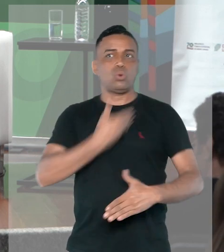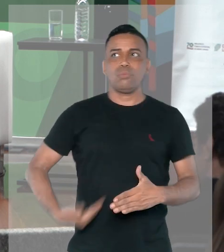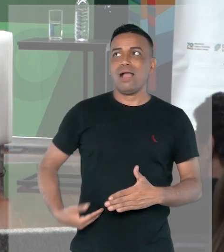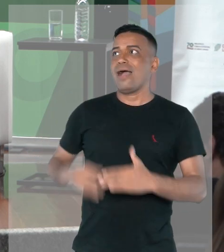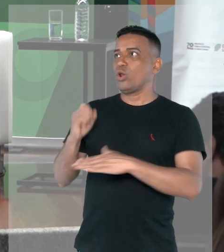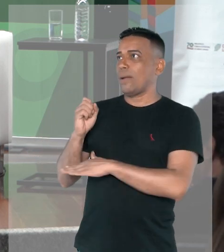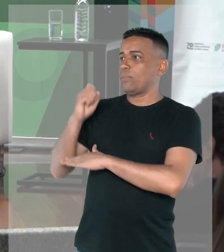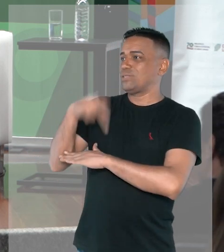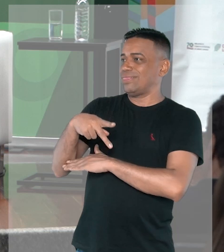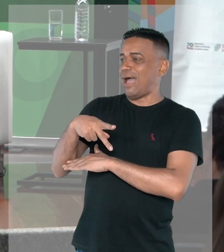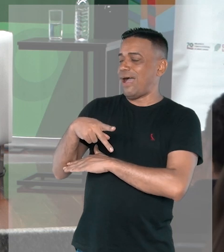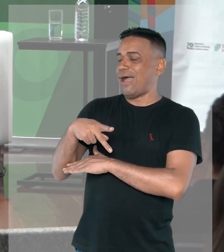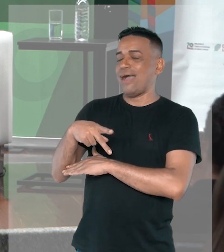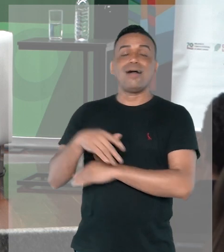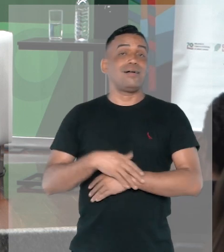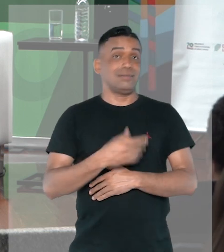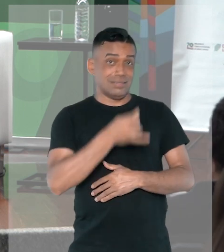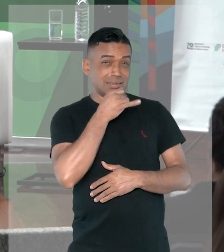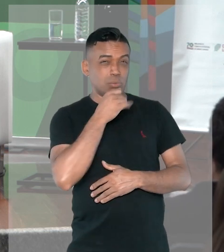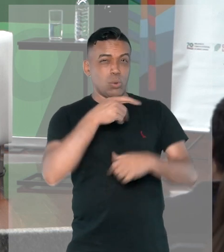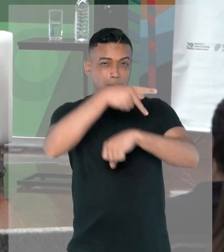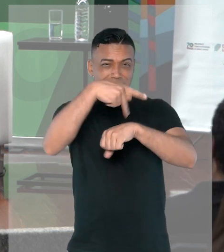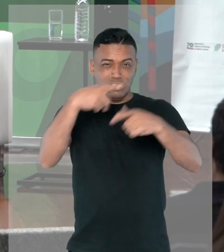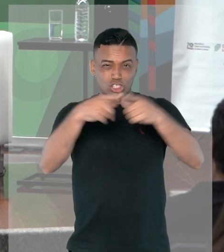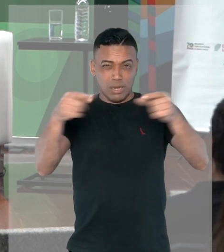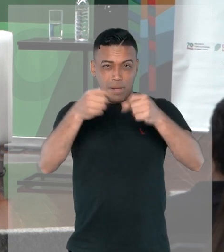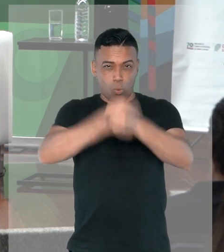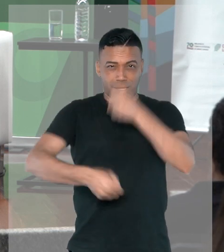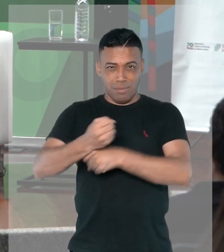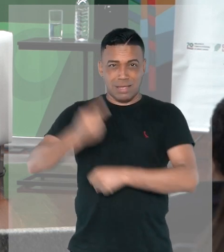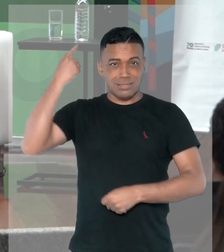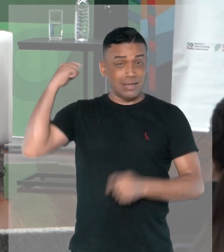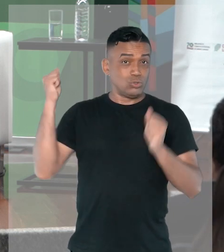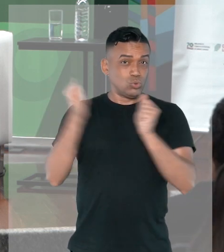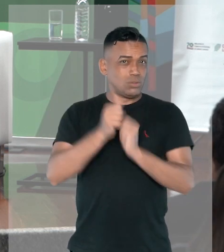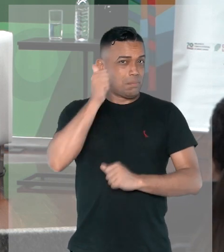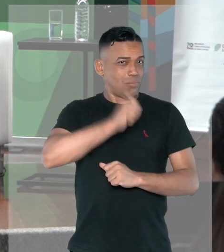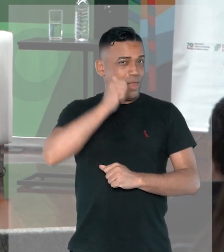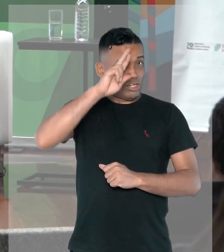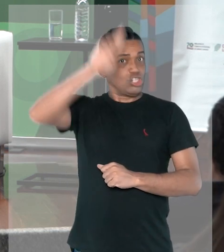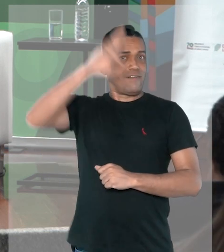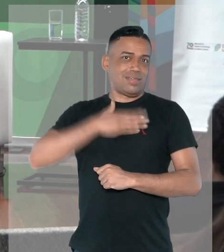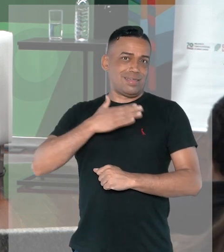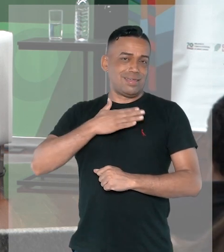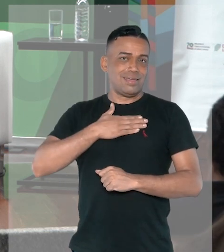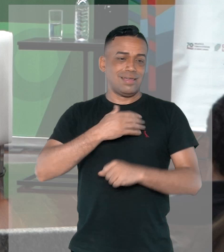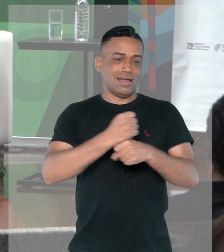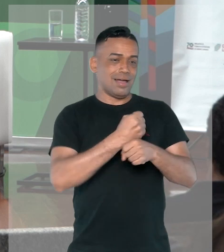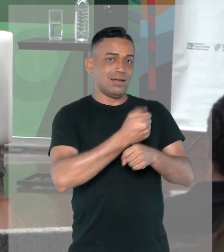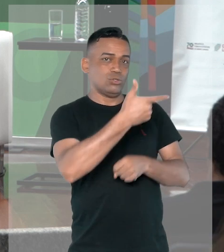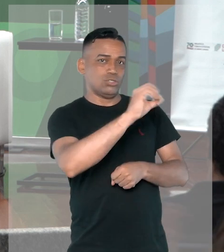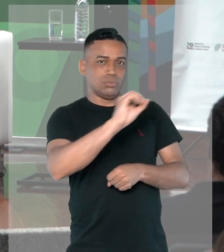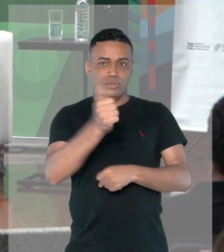aposentar. Tive no Japão o ano passado, com a minha superior. Eu tive com ela em 2019 e depois